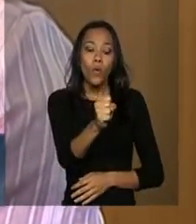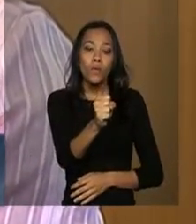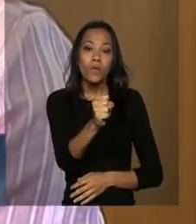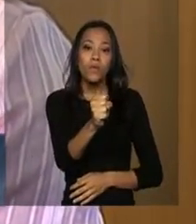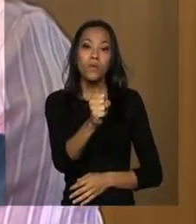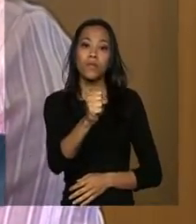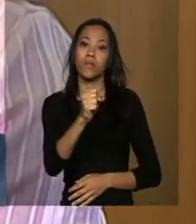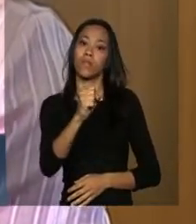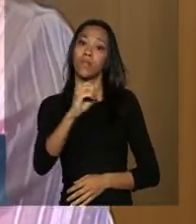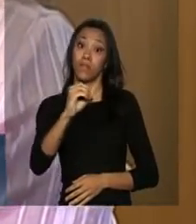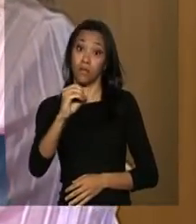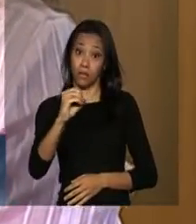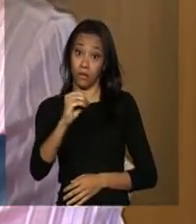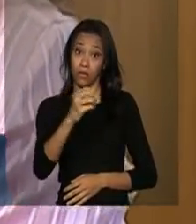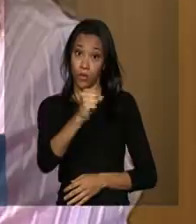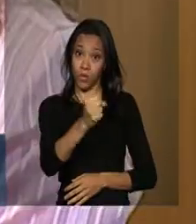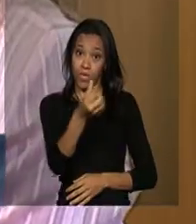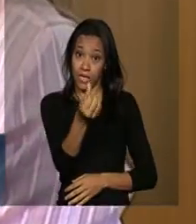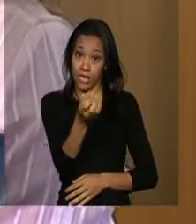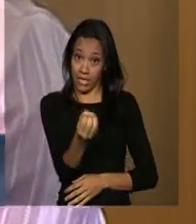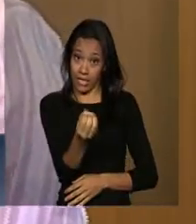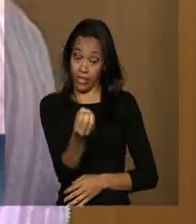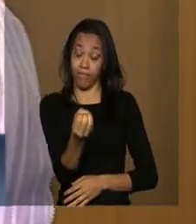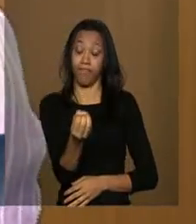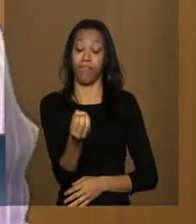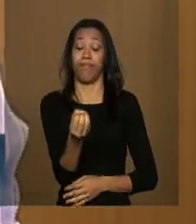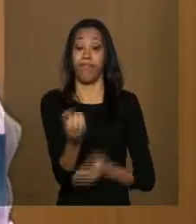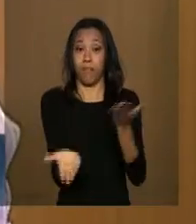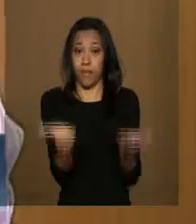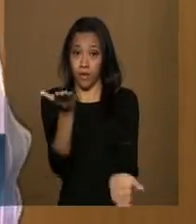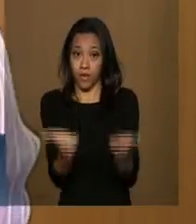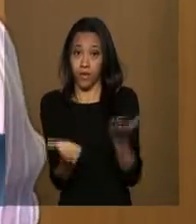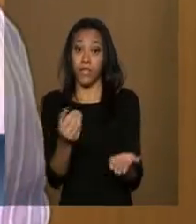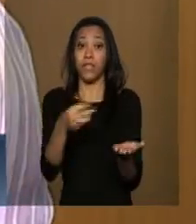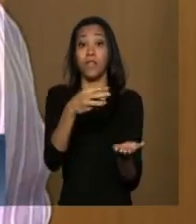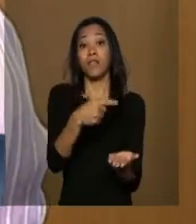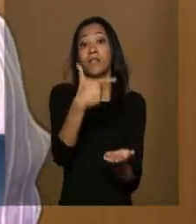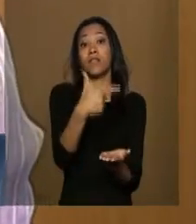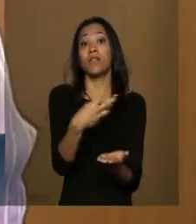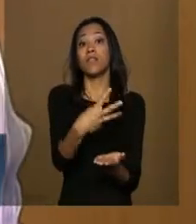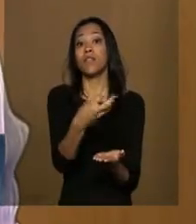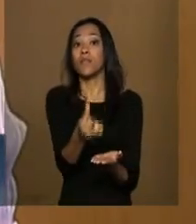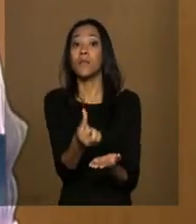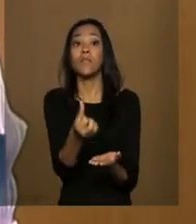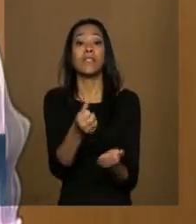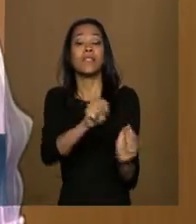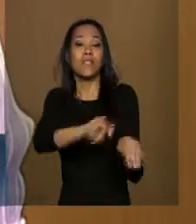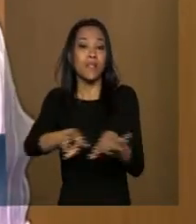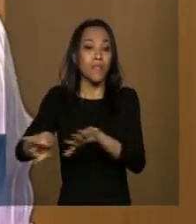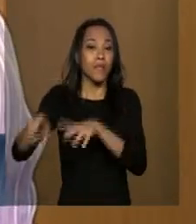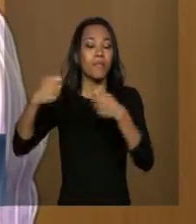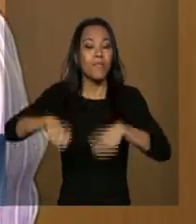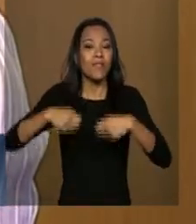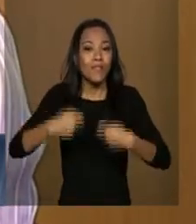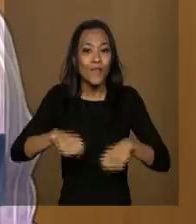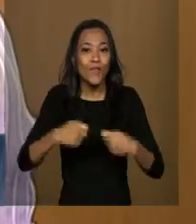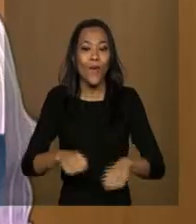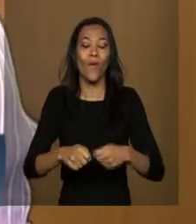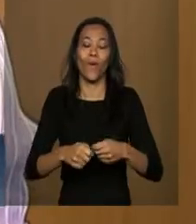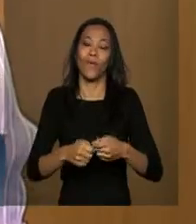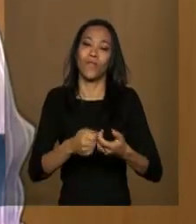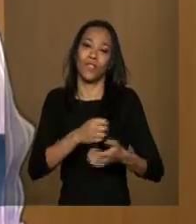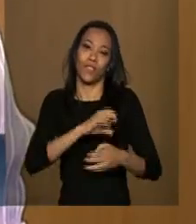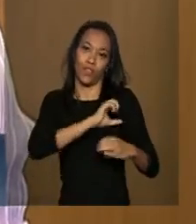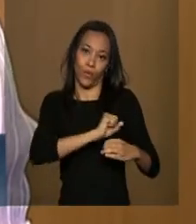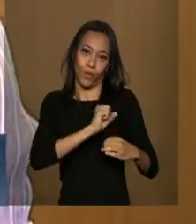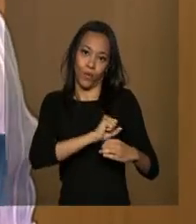nasceu de 32 semanas. Ele, desde o início, ele precisou de doação de leite, porque eu